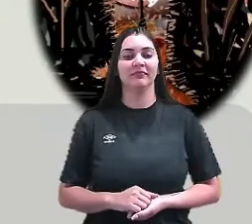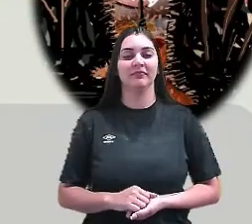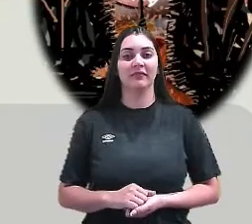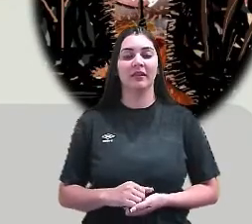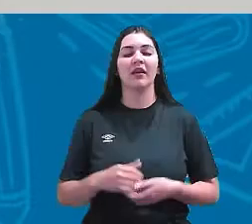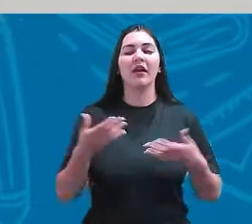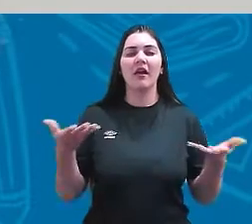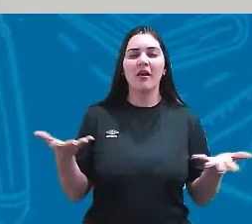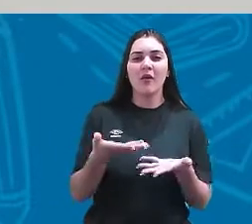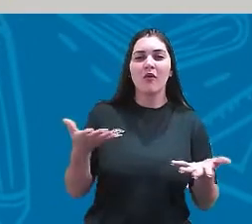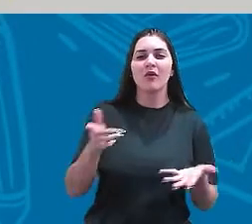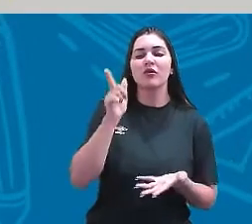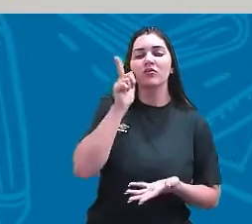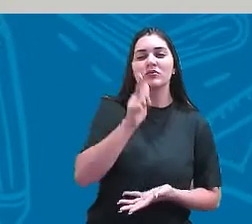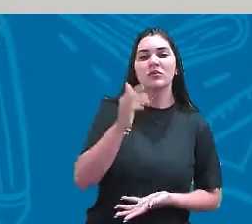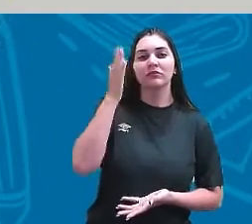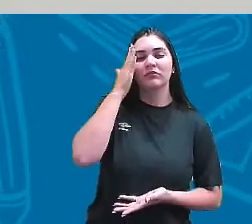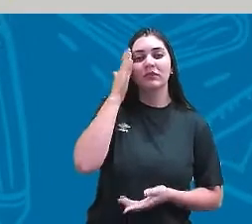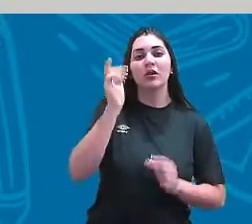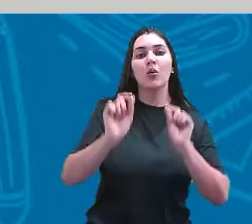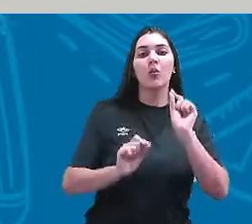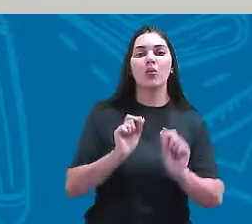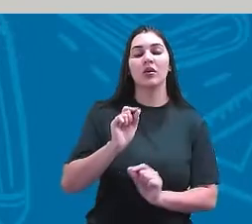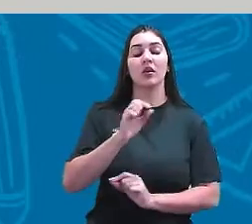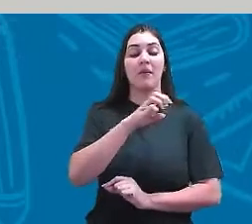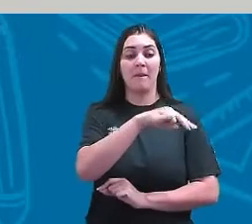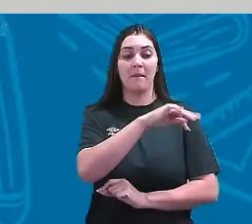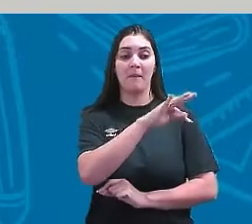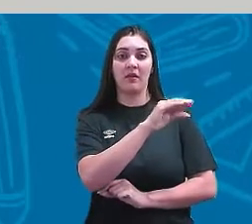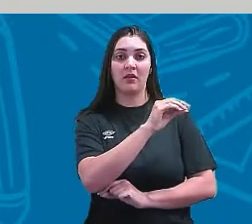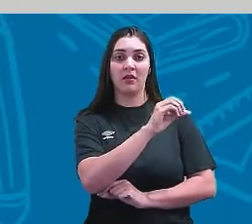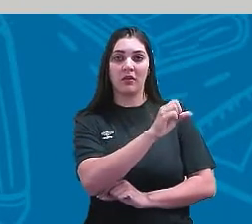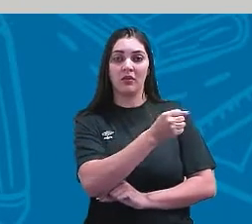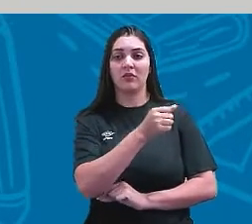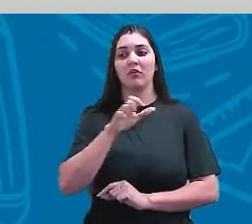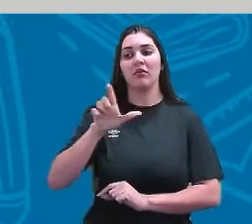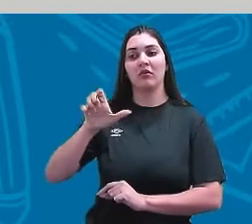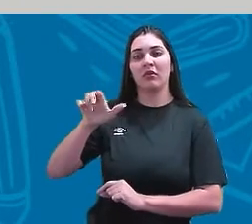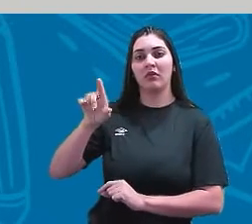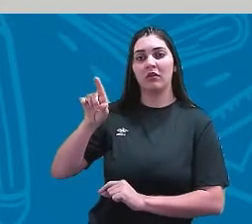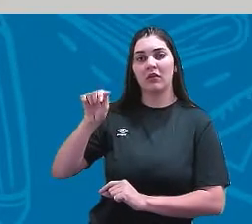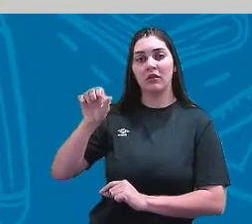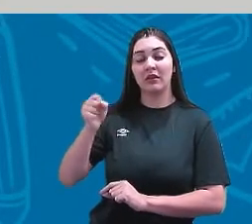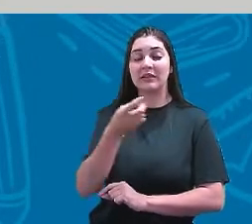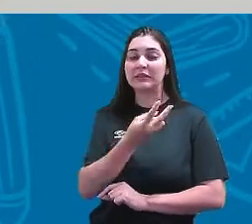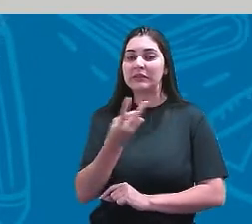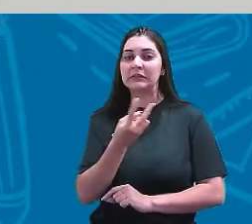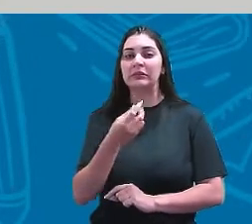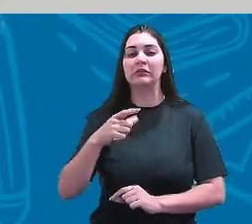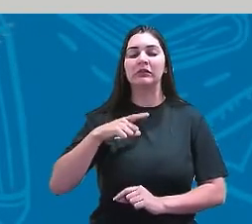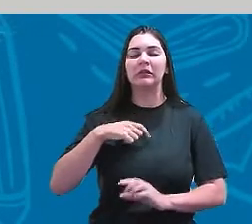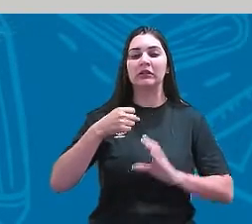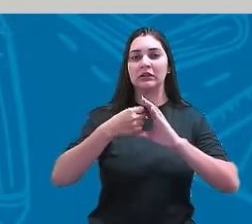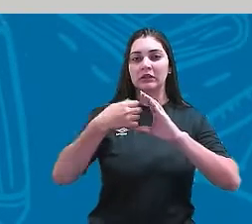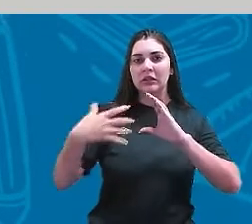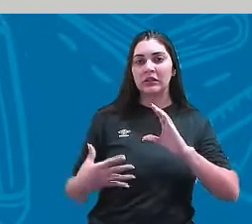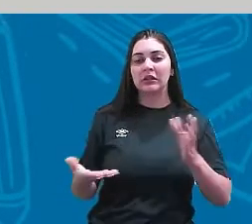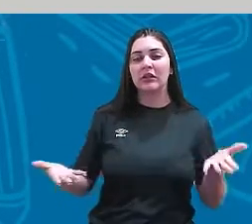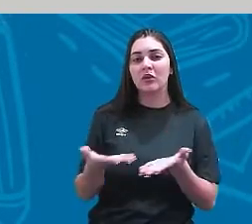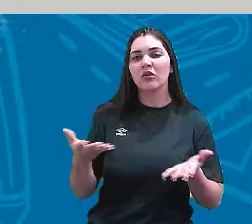Pronto, vamos agora conseguir compreender o que são mitos e o que são lendas. Cada um possui suas características, que a gente agora vamos